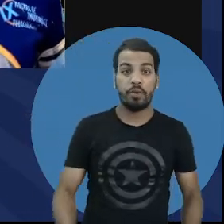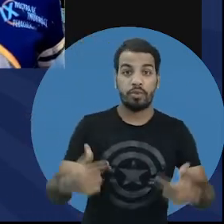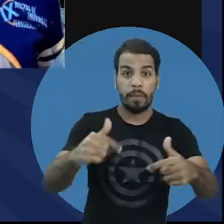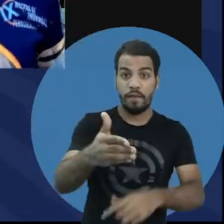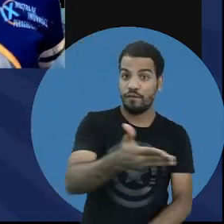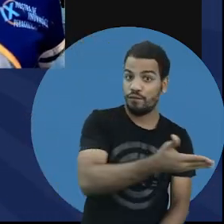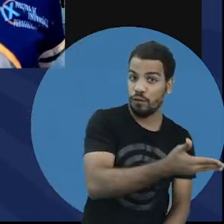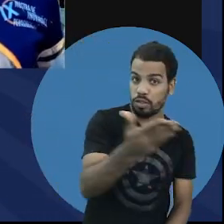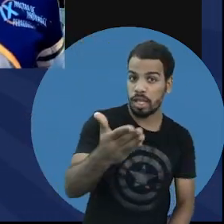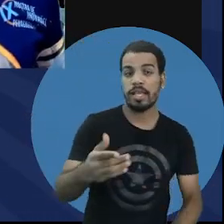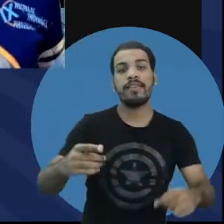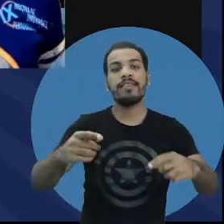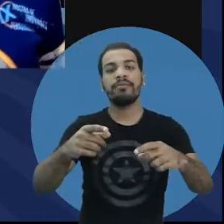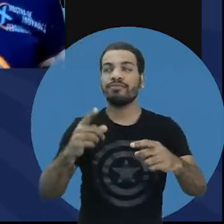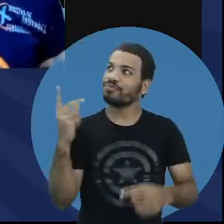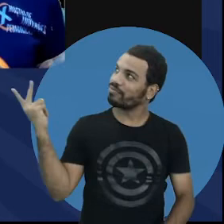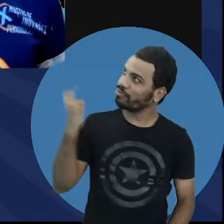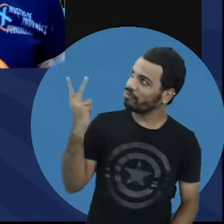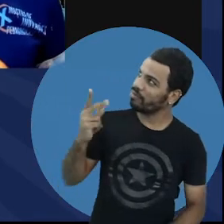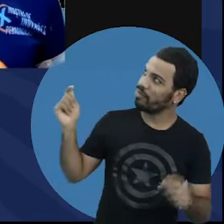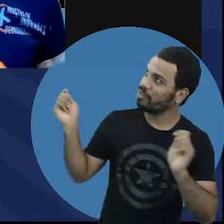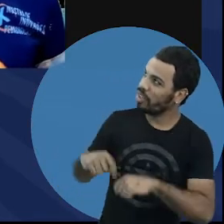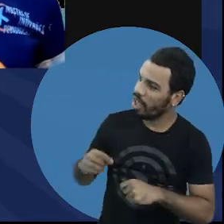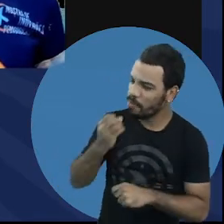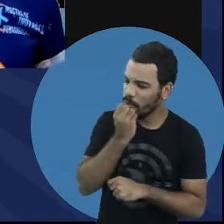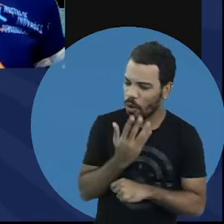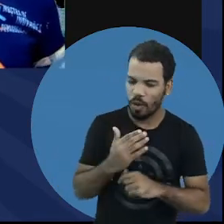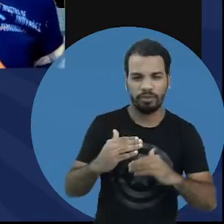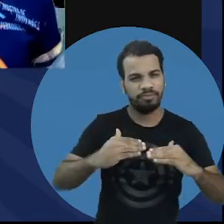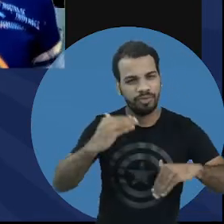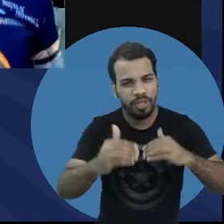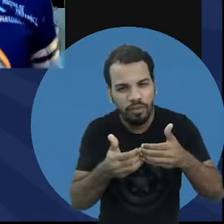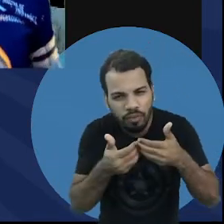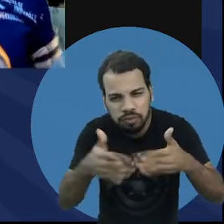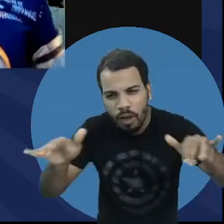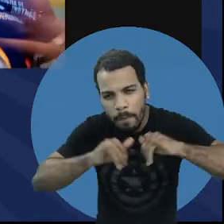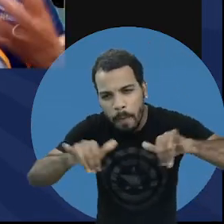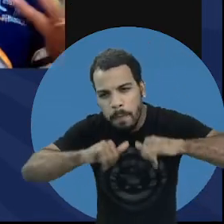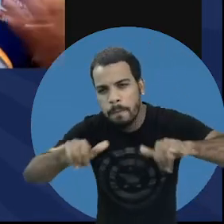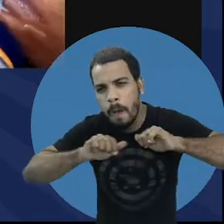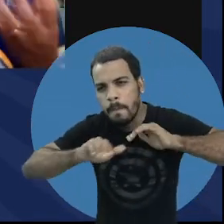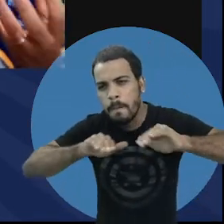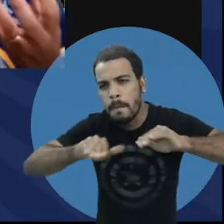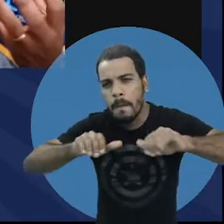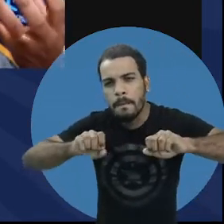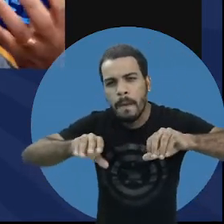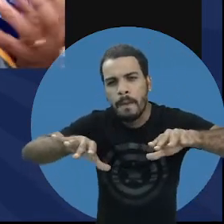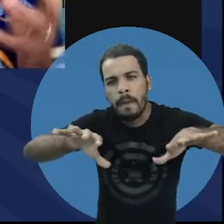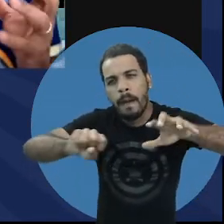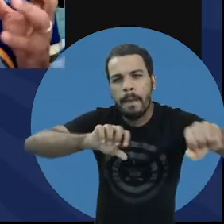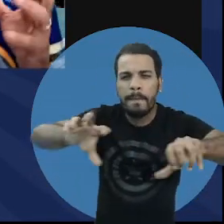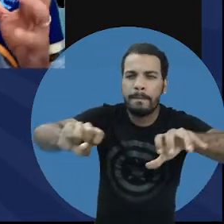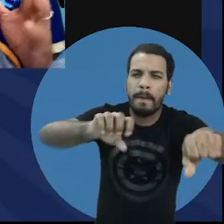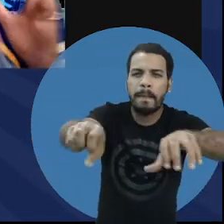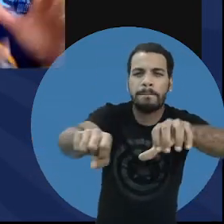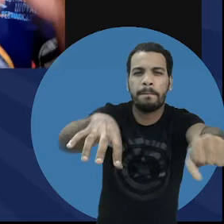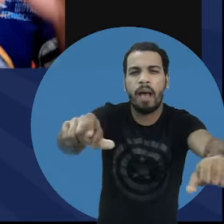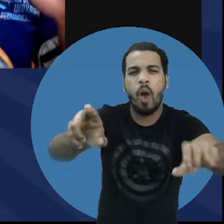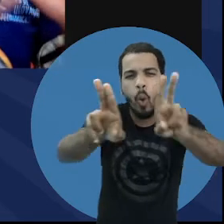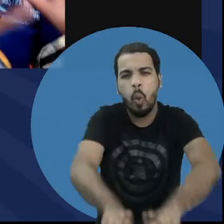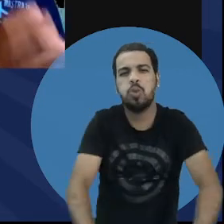vocês possa ser amplamente desenvolvido, divulgado, e como a gente tem dito aqui, é